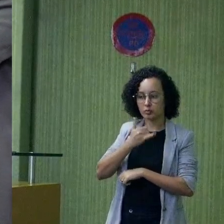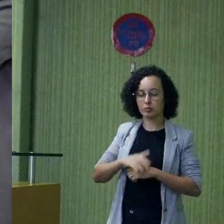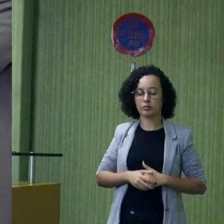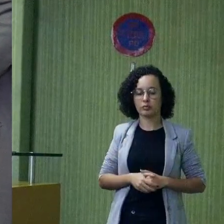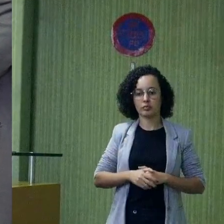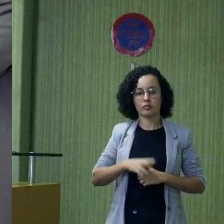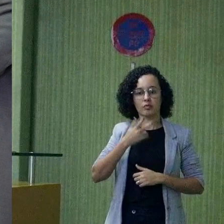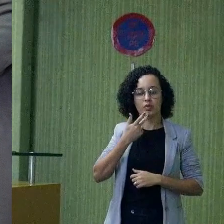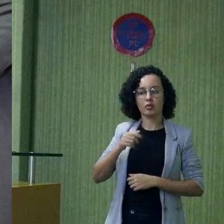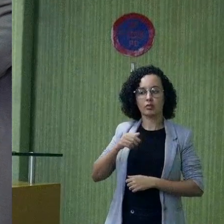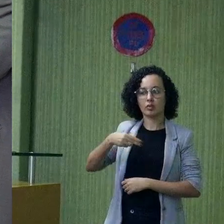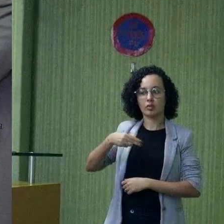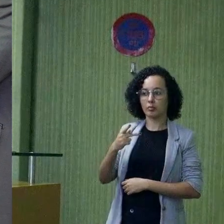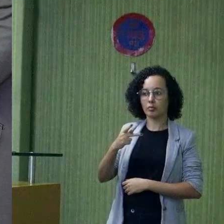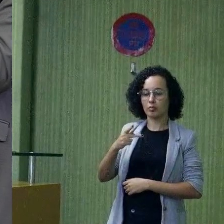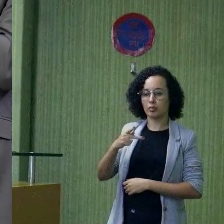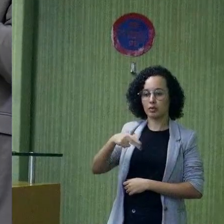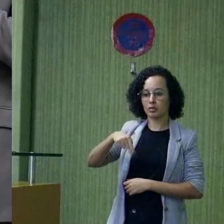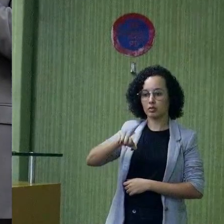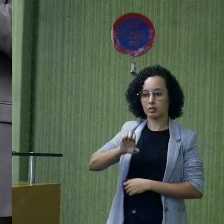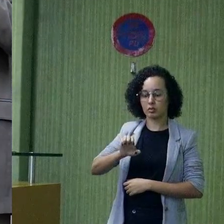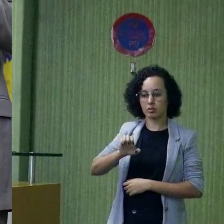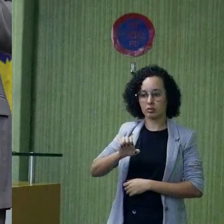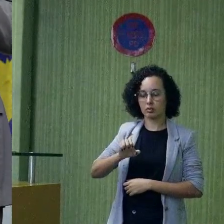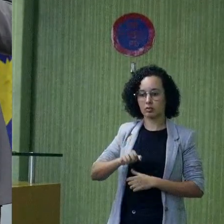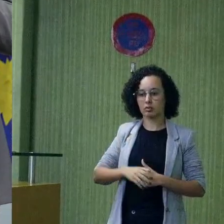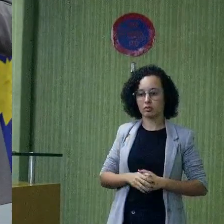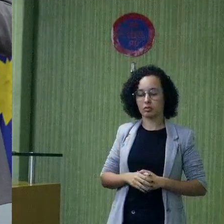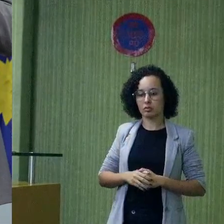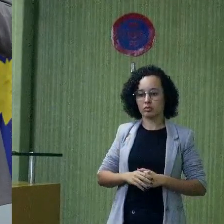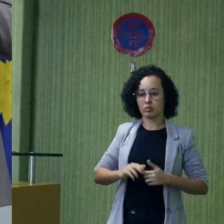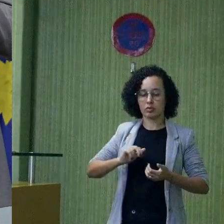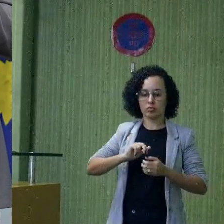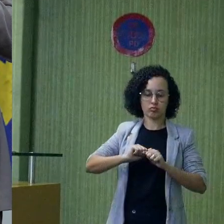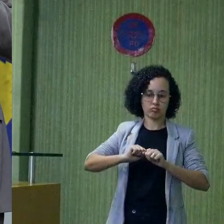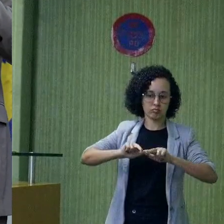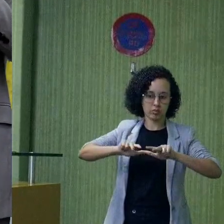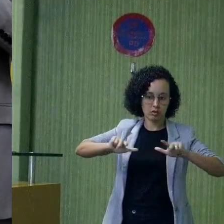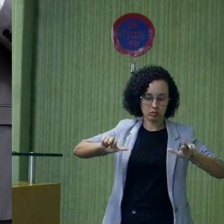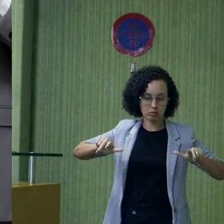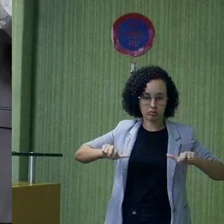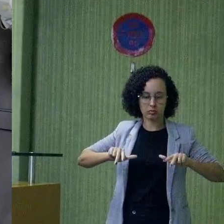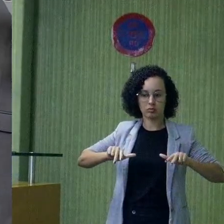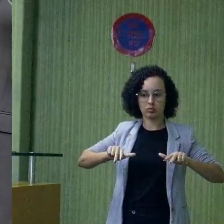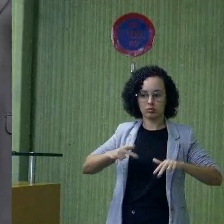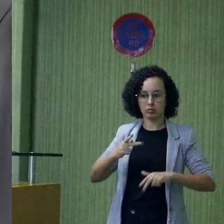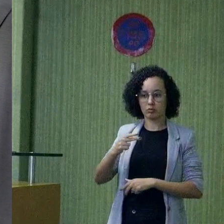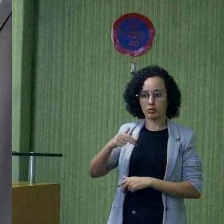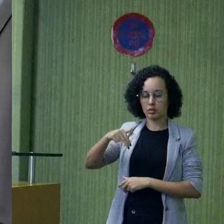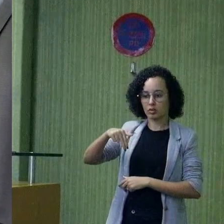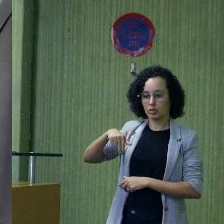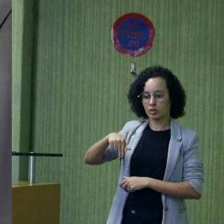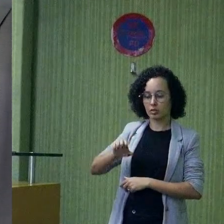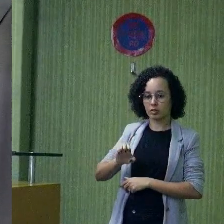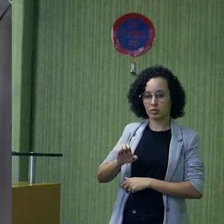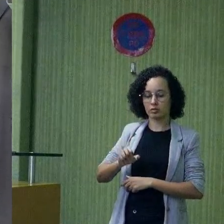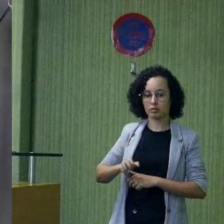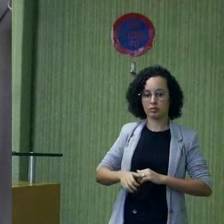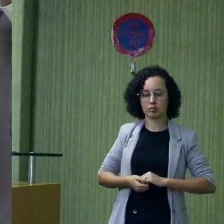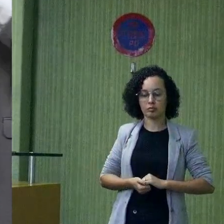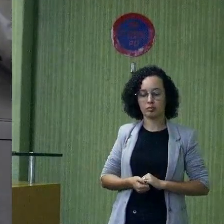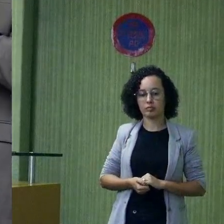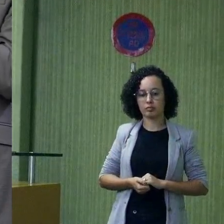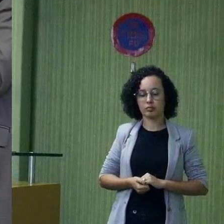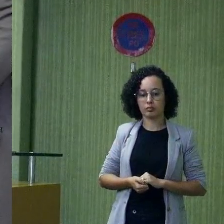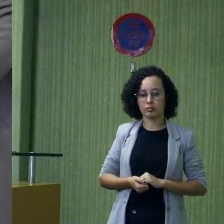se falava de um pnd plurianual não se tinha ainda ideia de um pne decenal ela plurianual